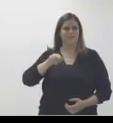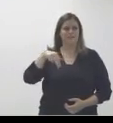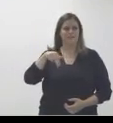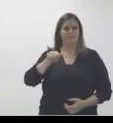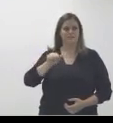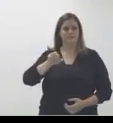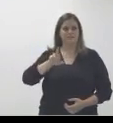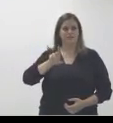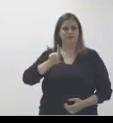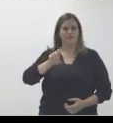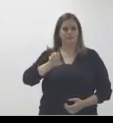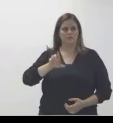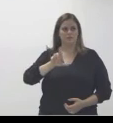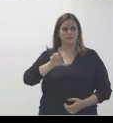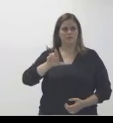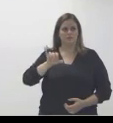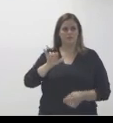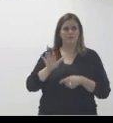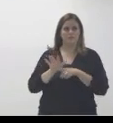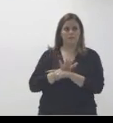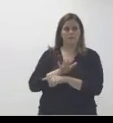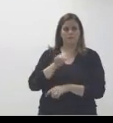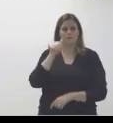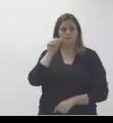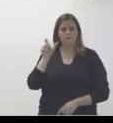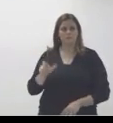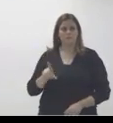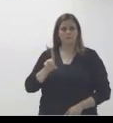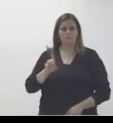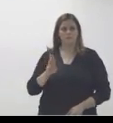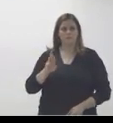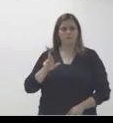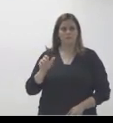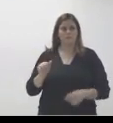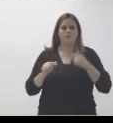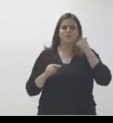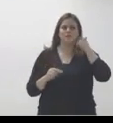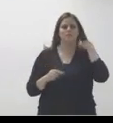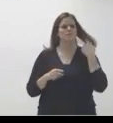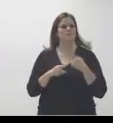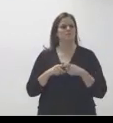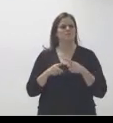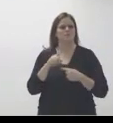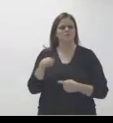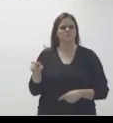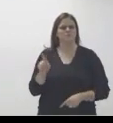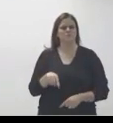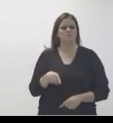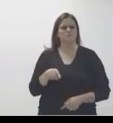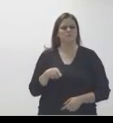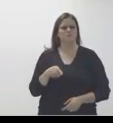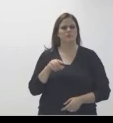uma dúvida para deborah duprat o que motivou a suspensão da resolução do conad e 01 2015